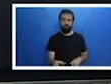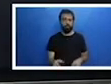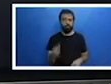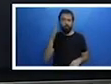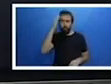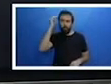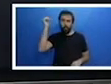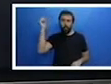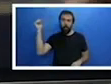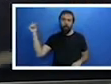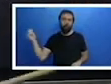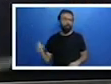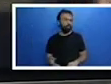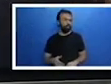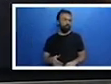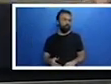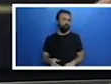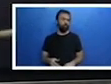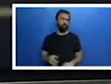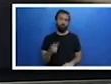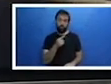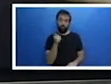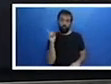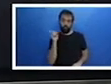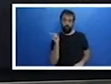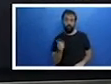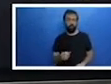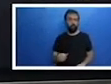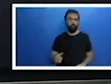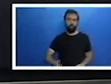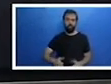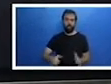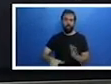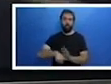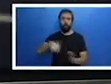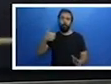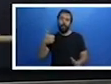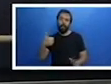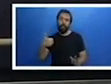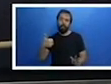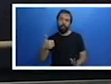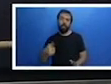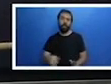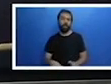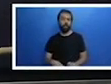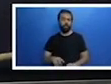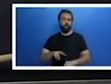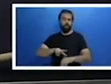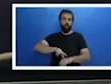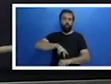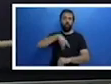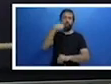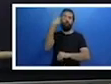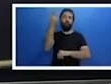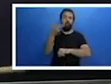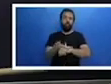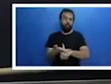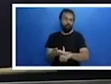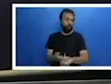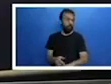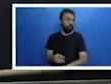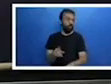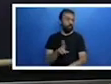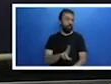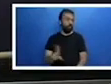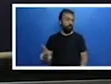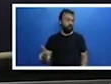pouquinho da história da Daiane dos Santos, ela foi a primeira ginasta brasileira a executar um tipo de salto que chamava duplo twist carpado. Esse salto, o atleta ele